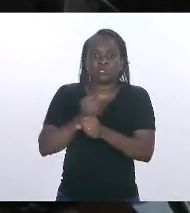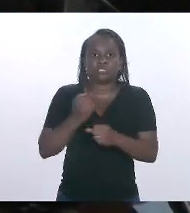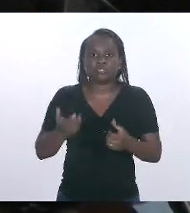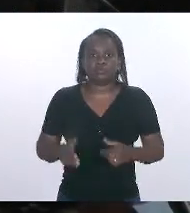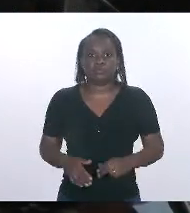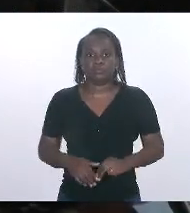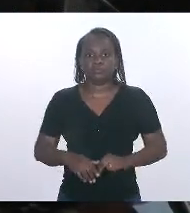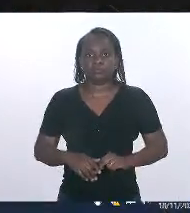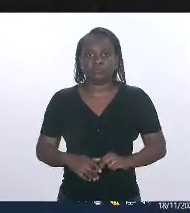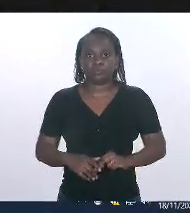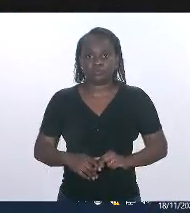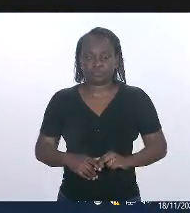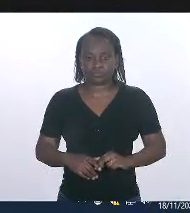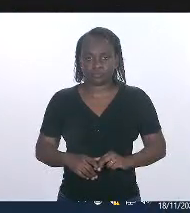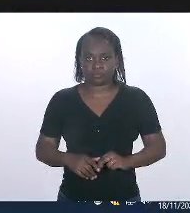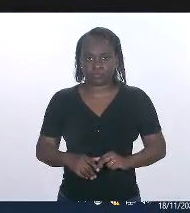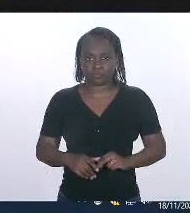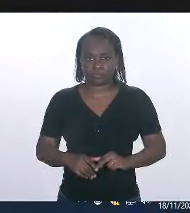Públicas.